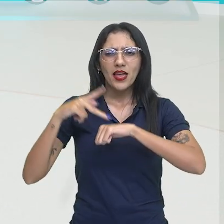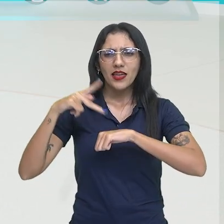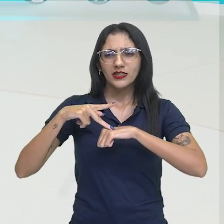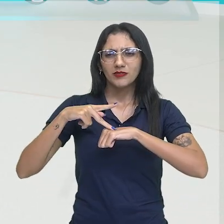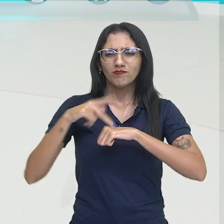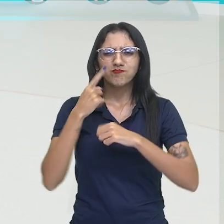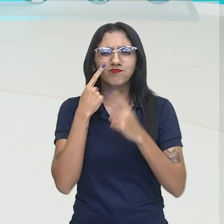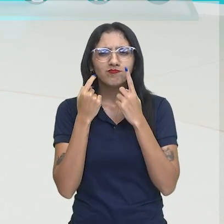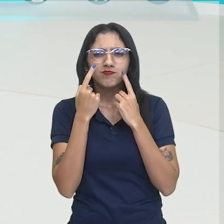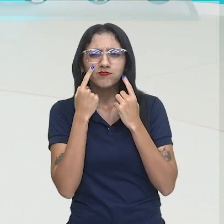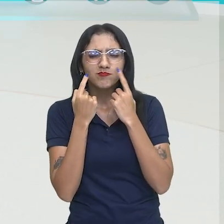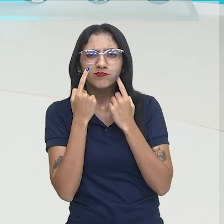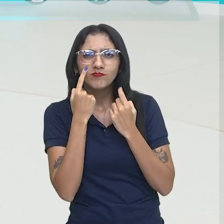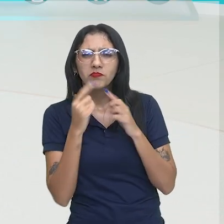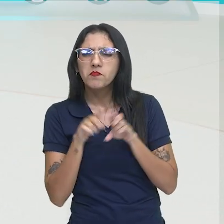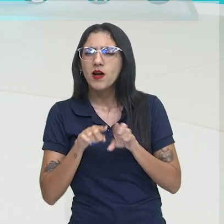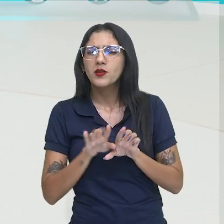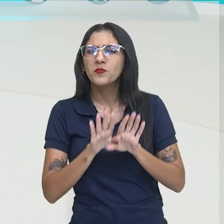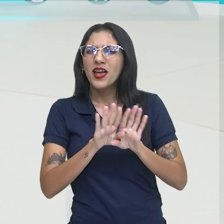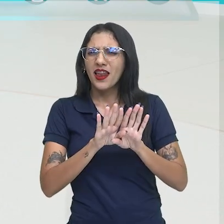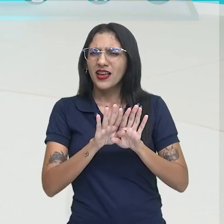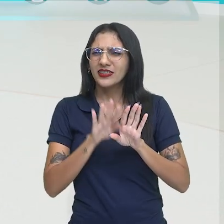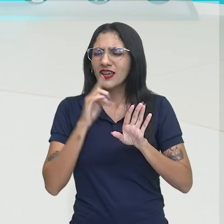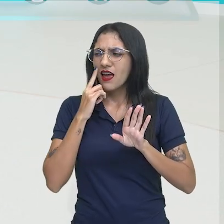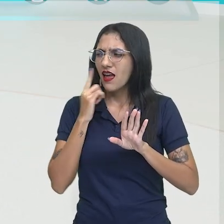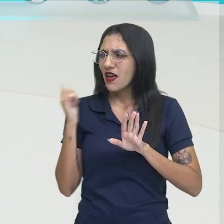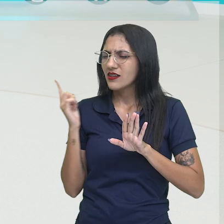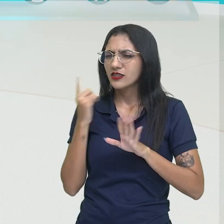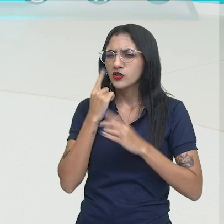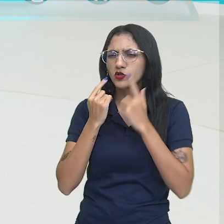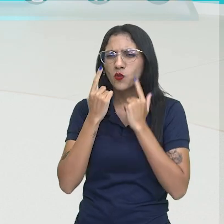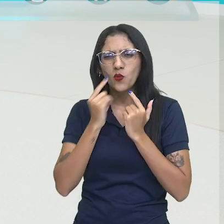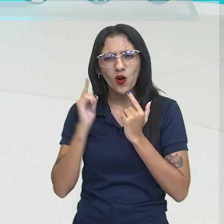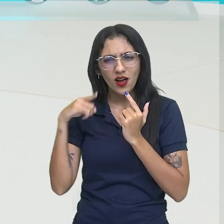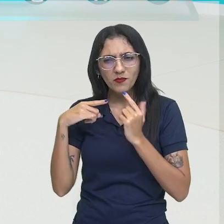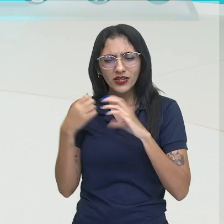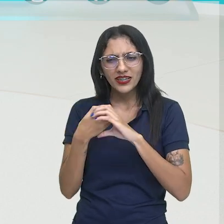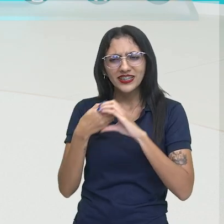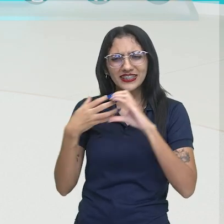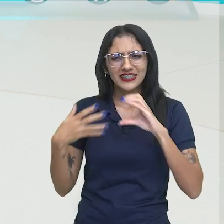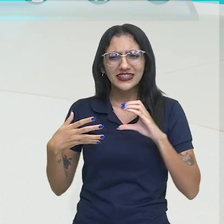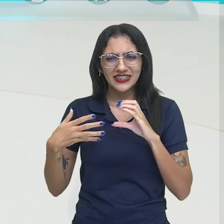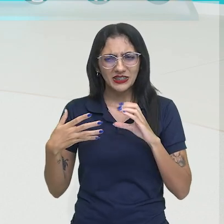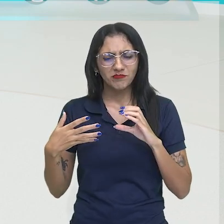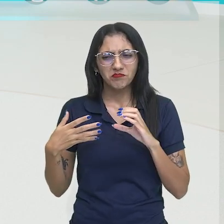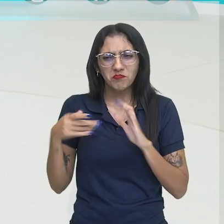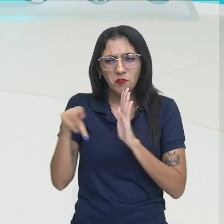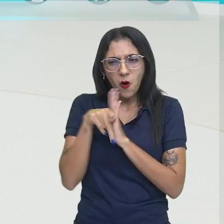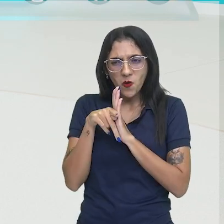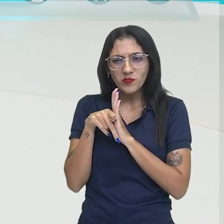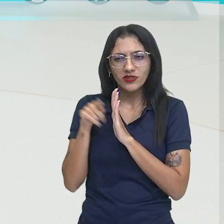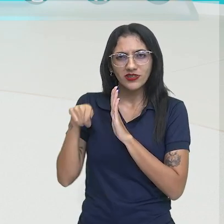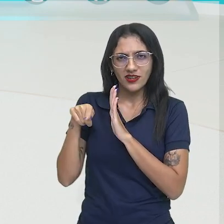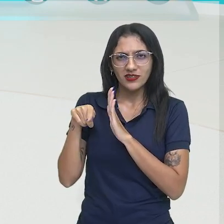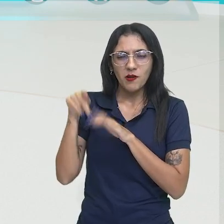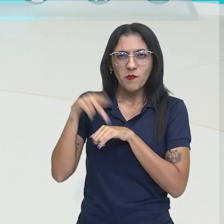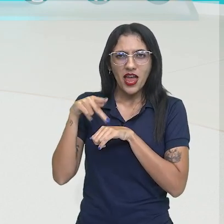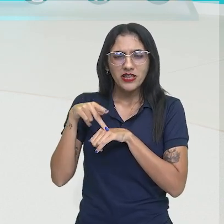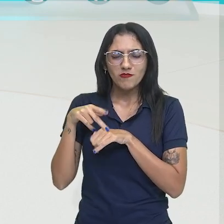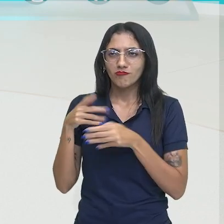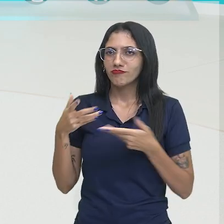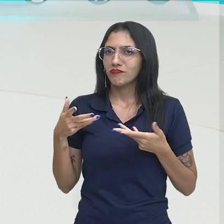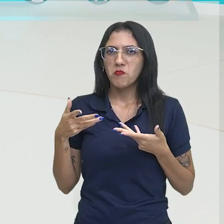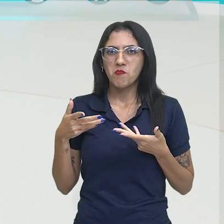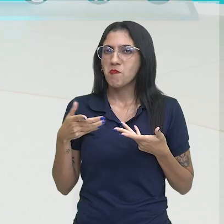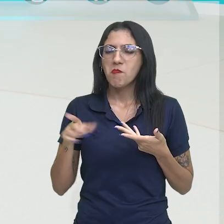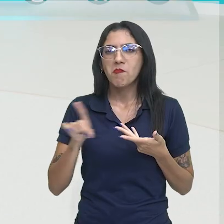mas isso é característica para uma pedra. Pedra chora? Pedra não chora, quem